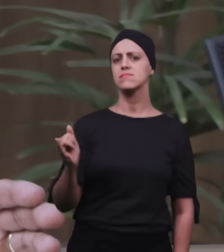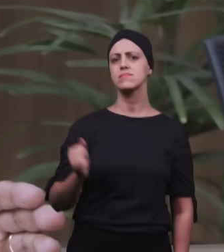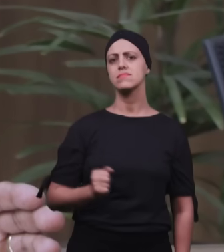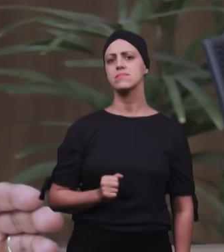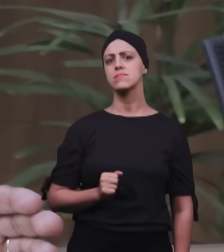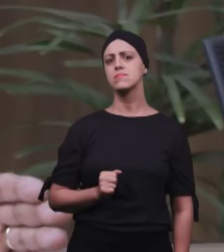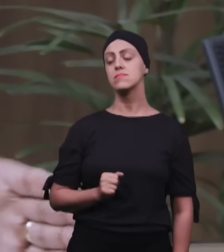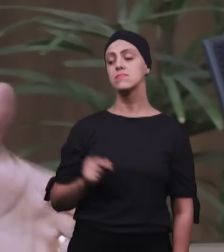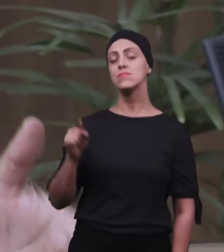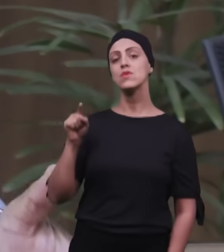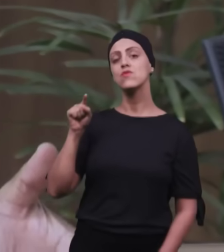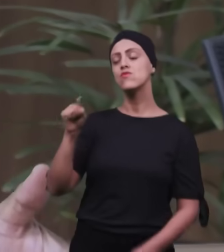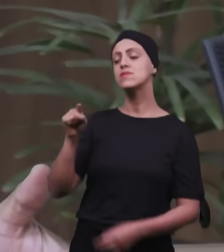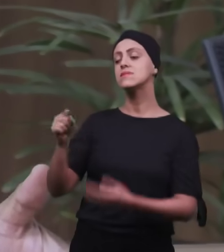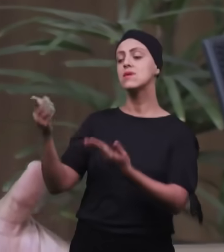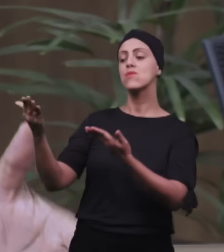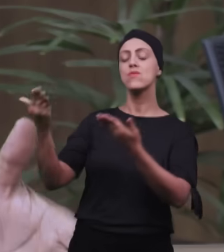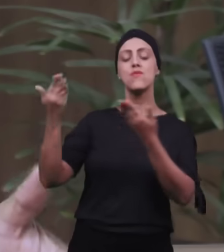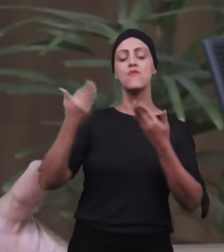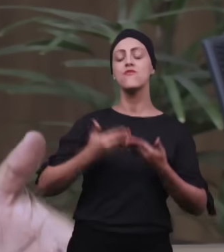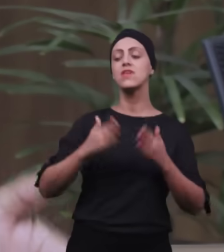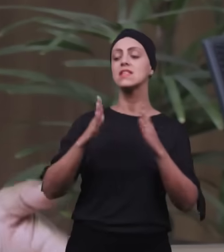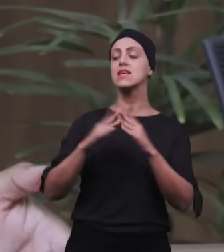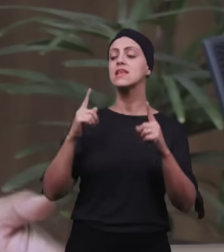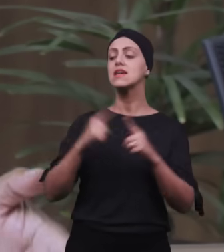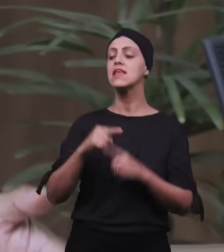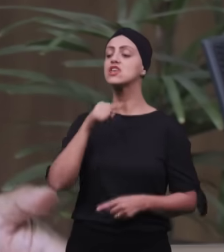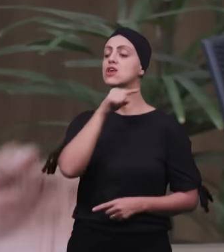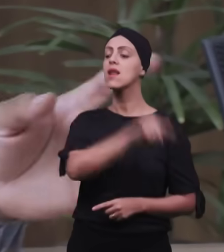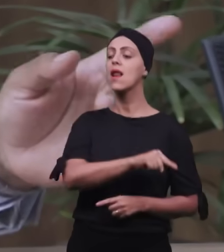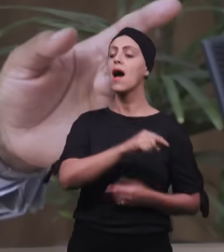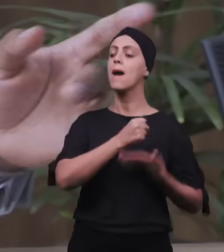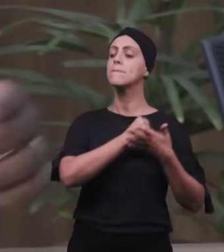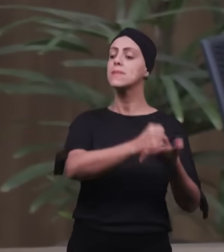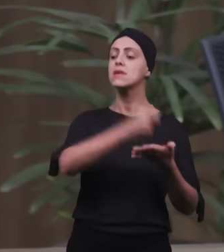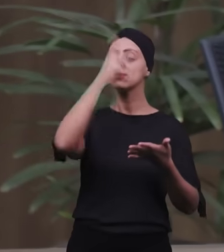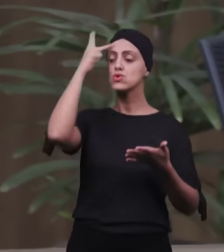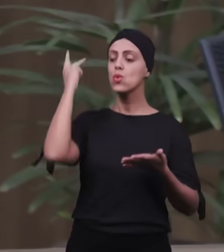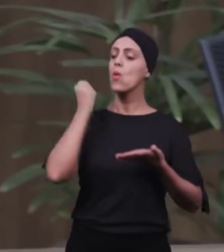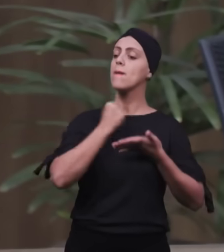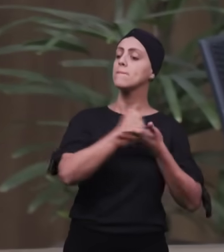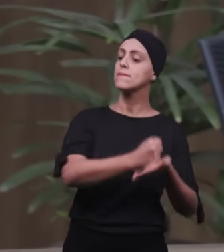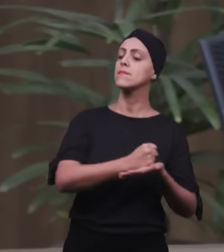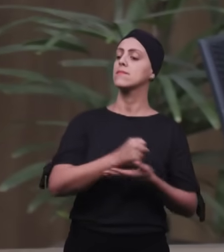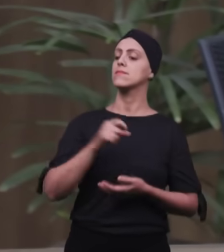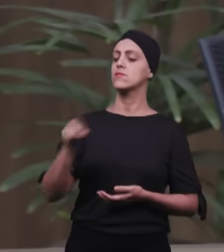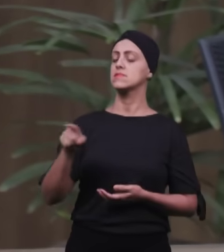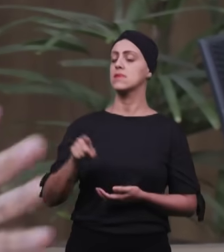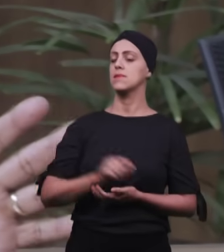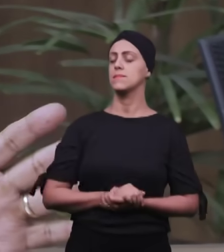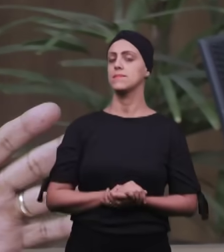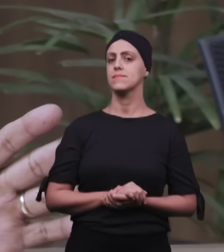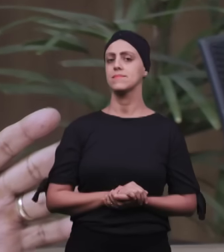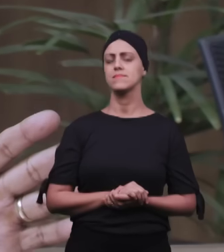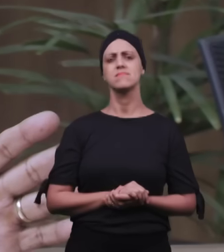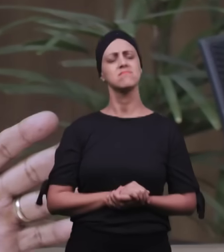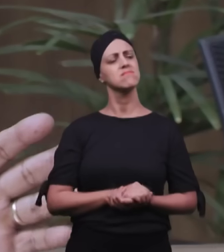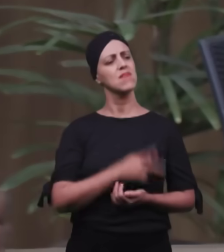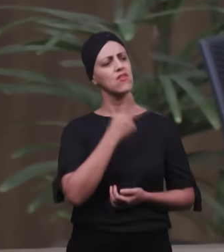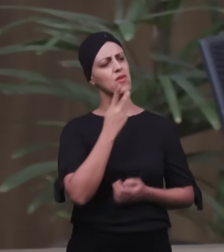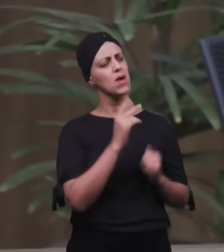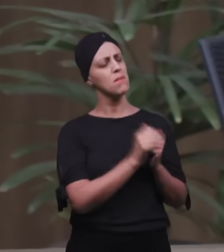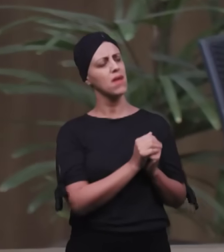E você tá convidada para ir à igreja lá você vai receber uma assistência ela disse